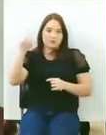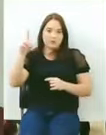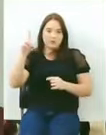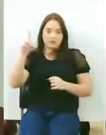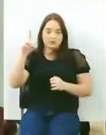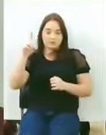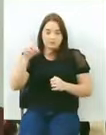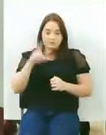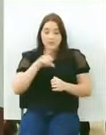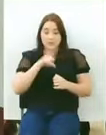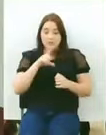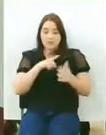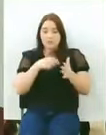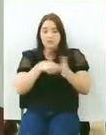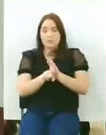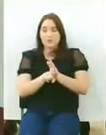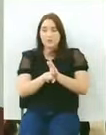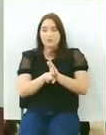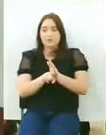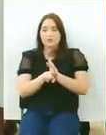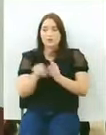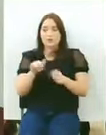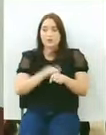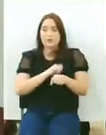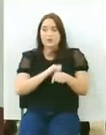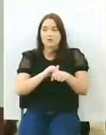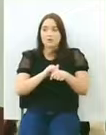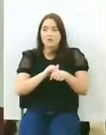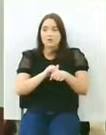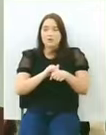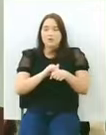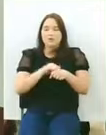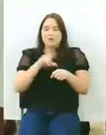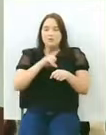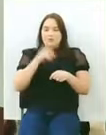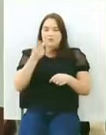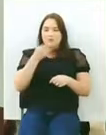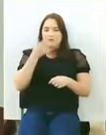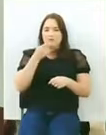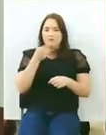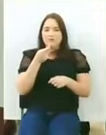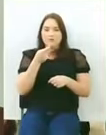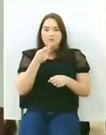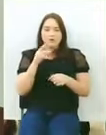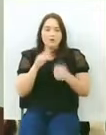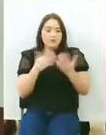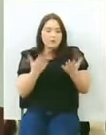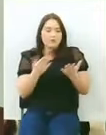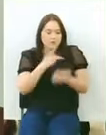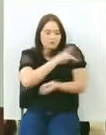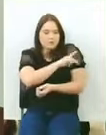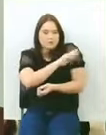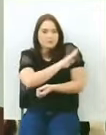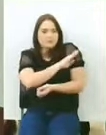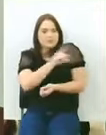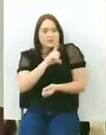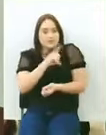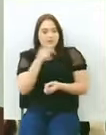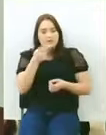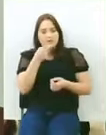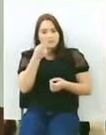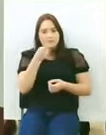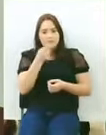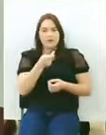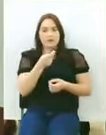igreja de Deus. Agora, uma pergunta que às vezes ronda a nossa mente é: quando que os presbíteros agem